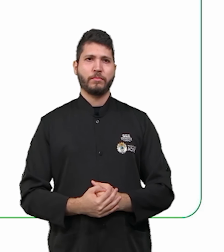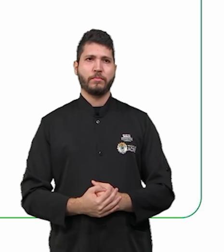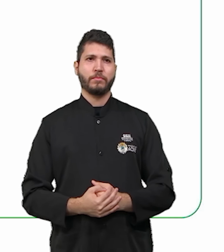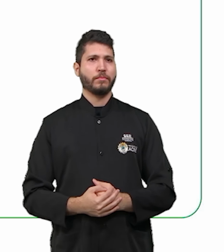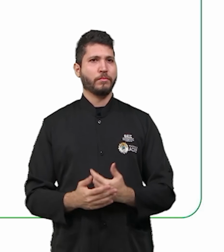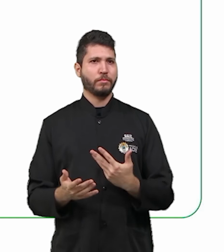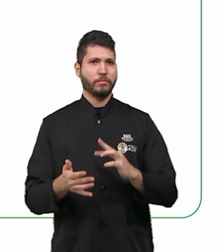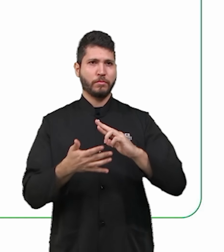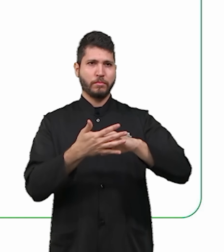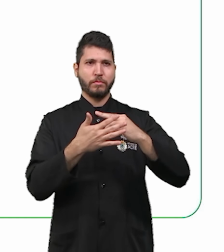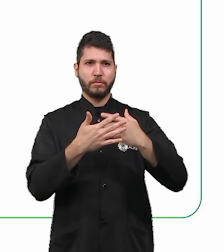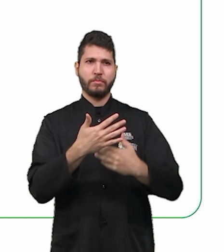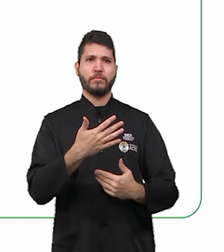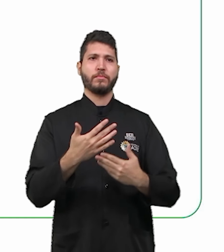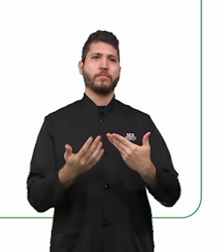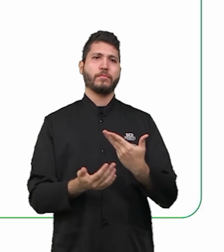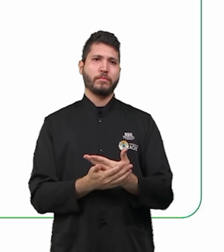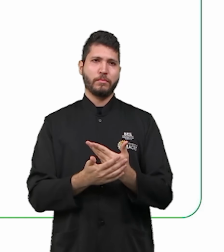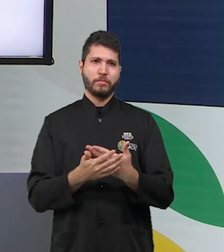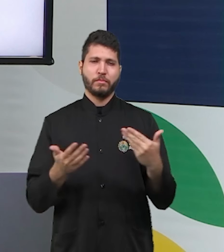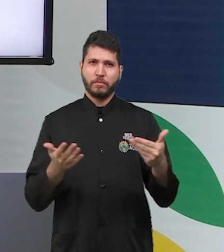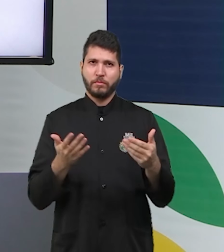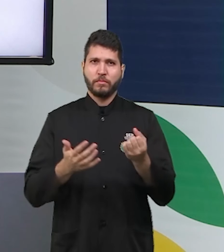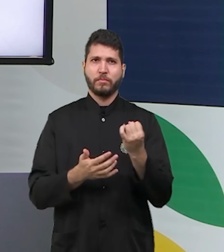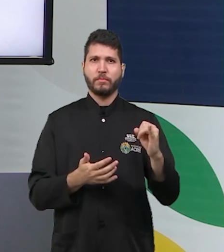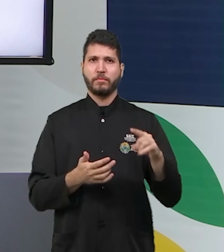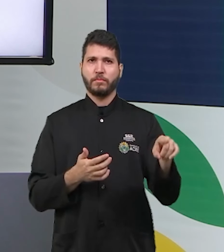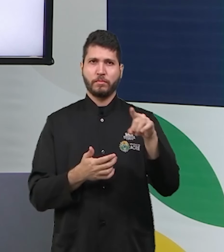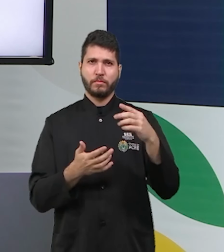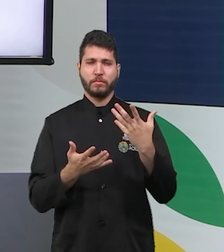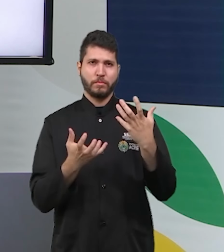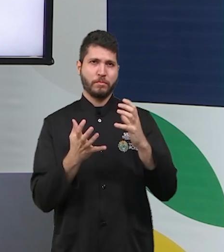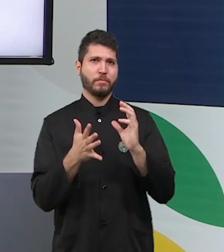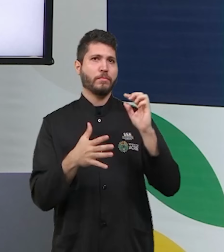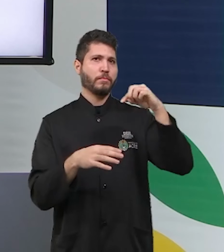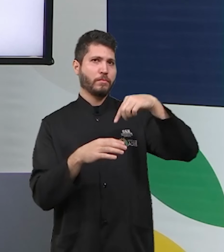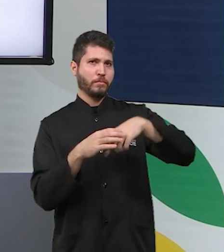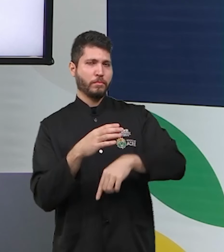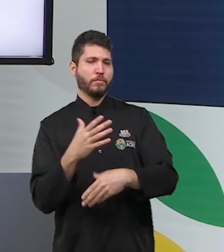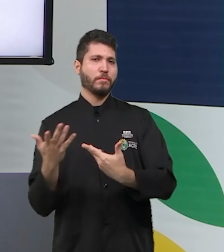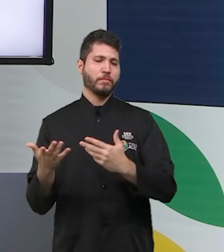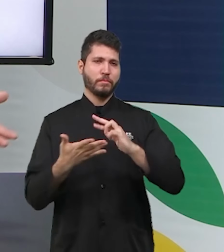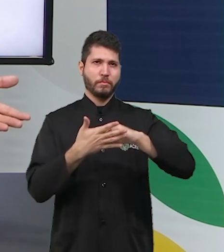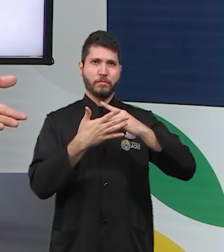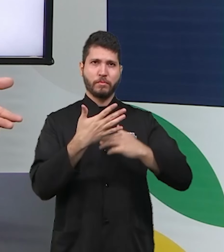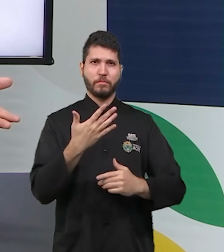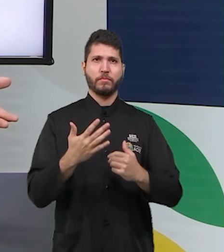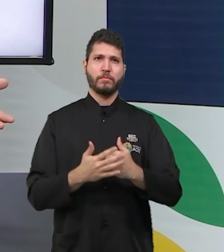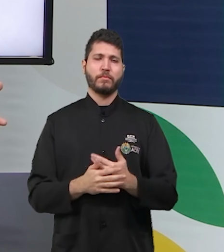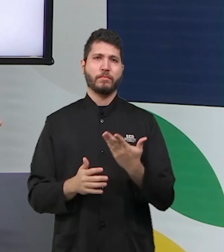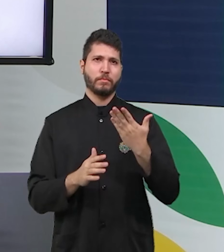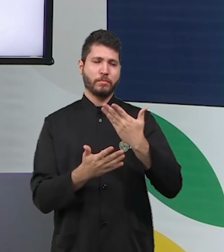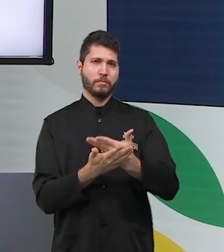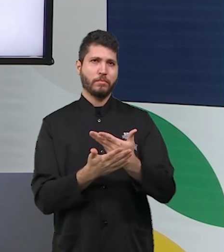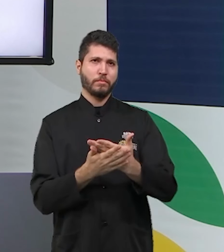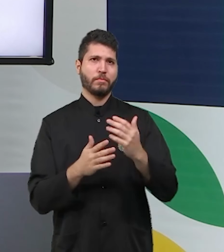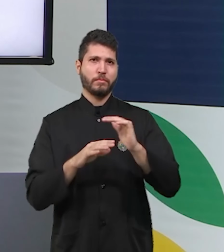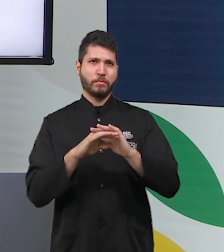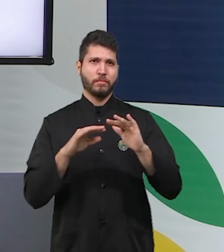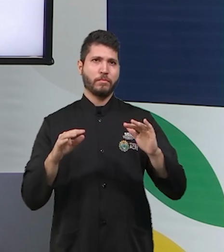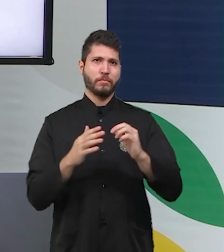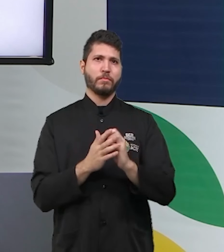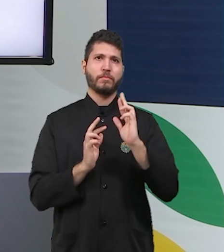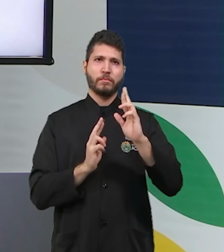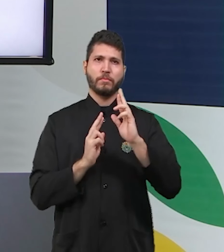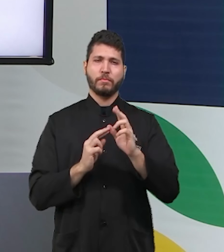nossas referências, a aula de hoje. Se vocês quiserem se aprofundar um pouquinho mais, aí estão. E é essa a nossa aula de hoje.